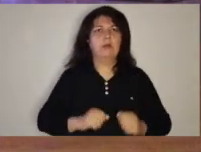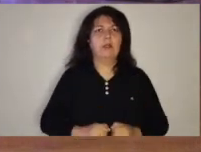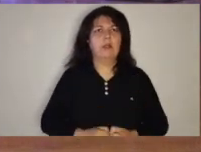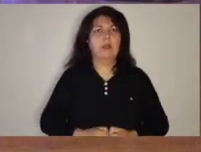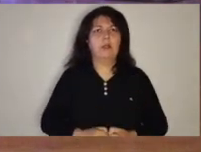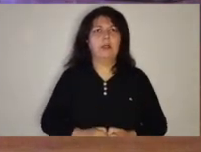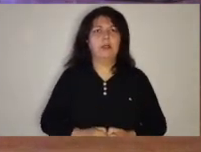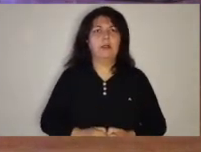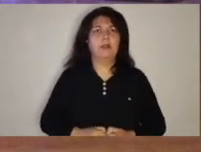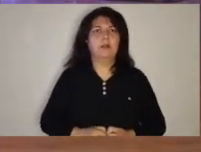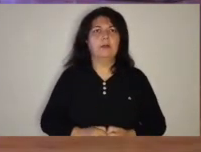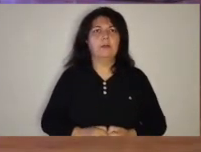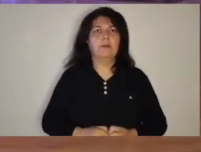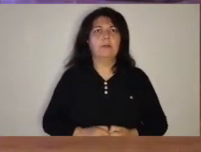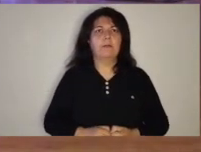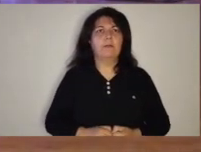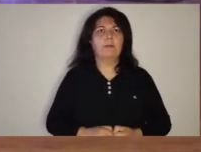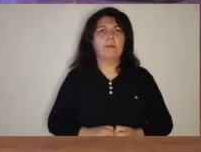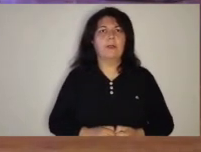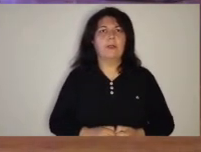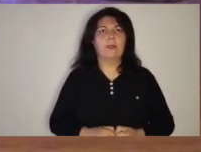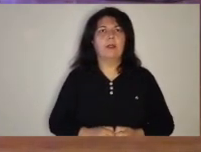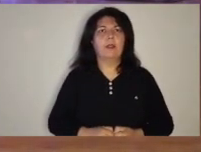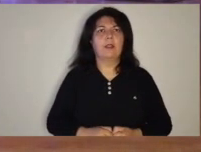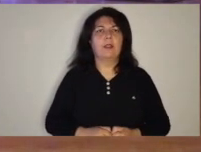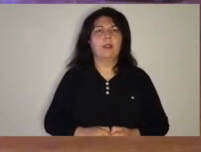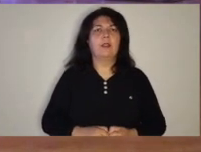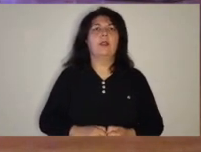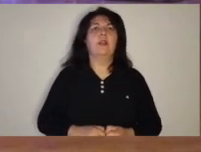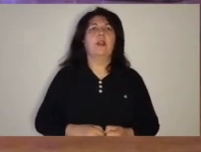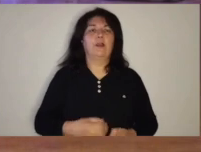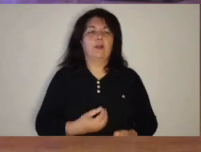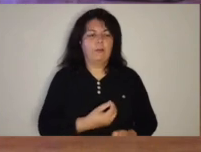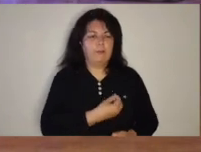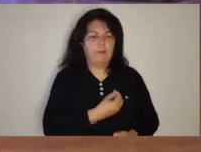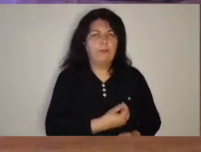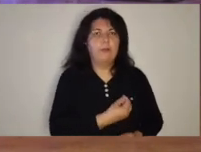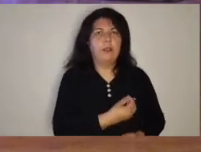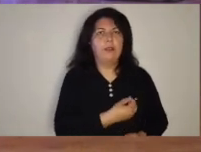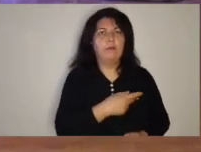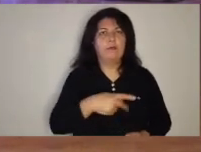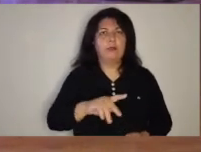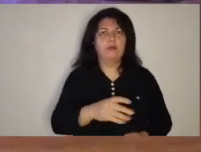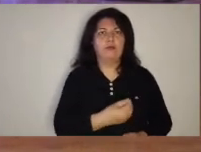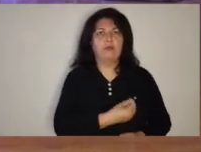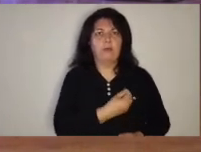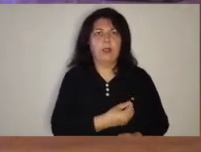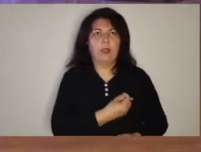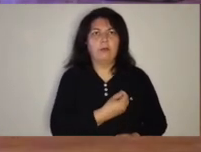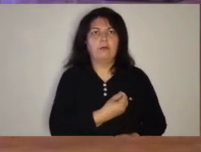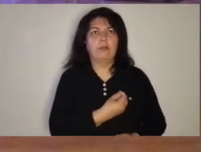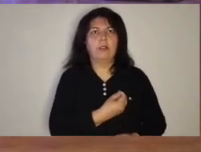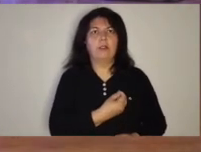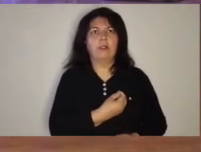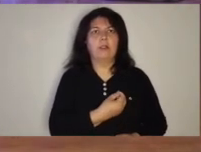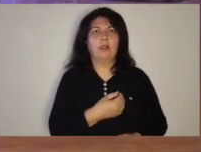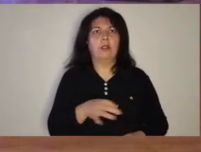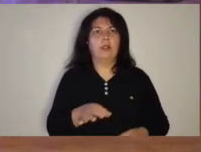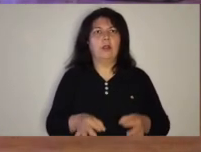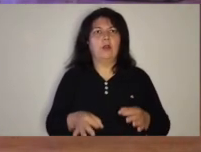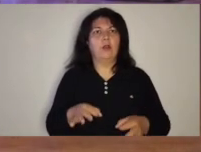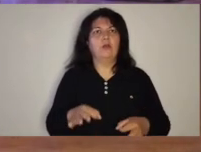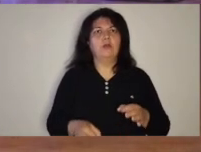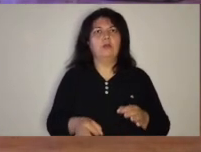Vai ser abençoado, irmãos. Então, toma as rédeas da sua vida e decida